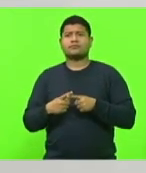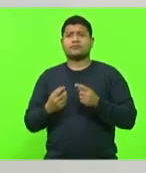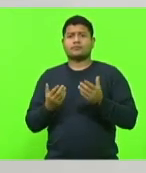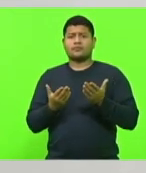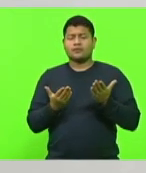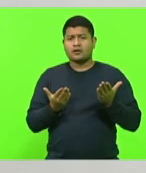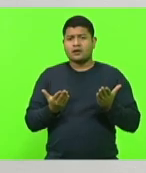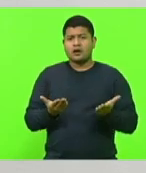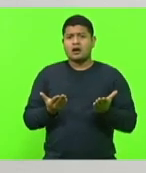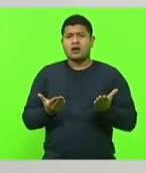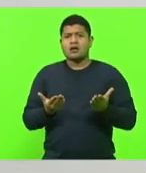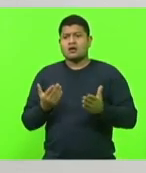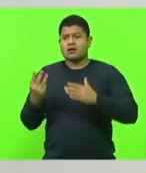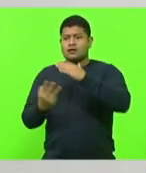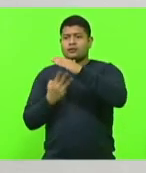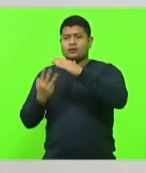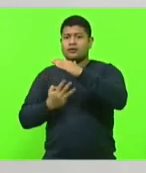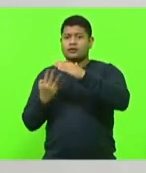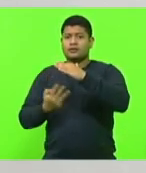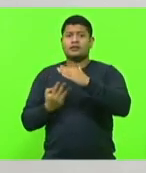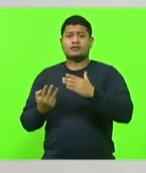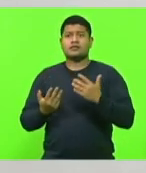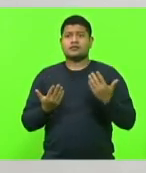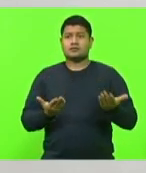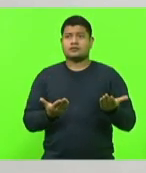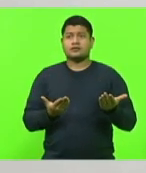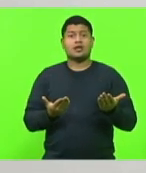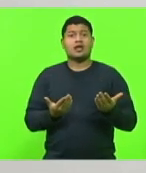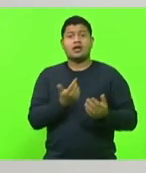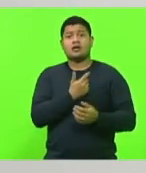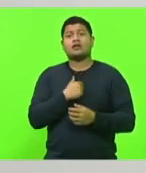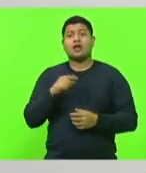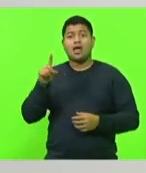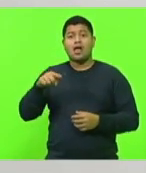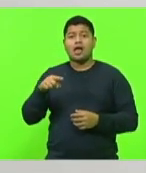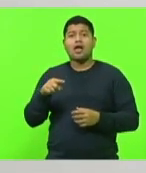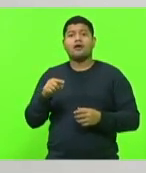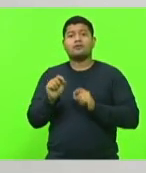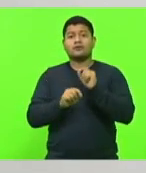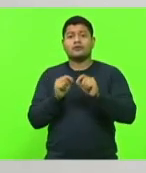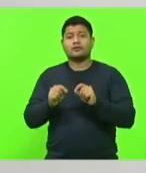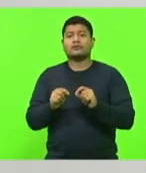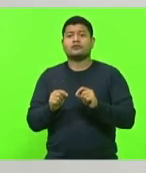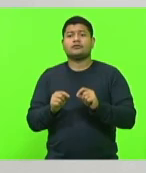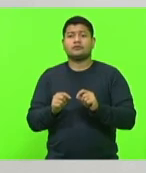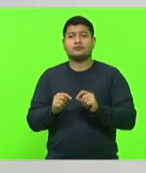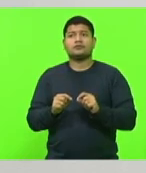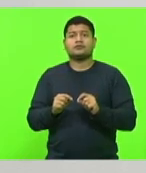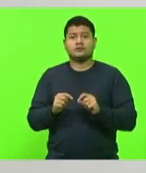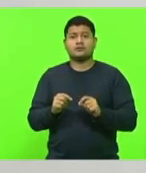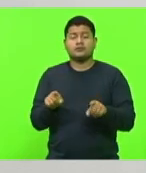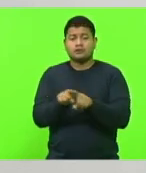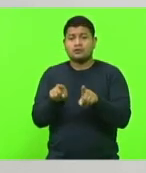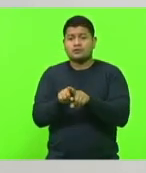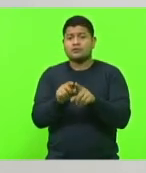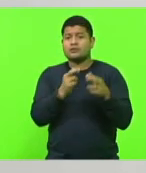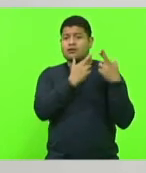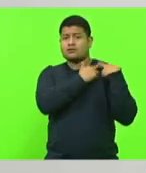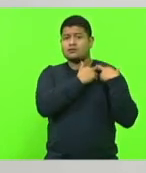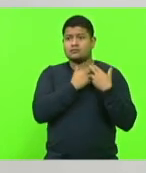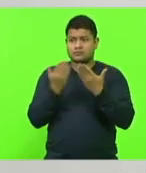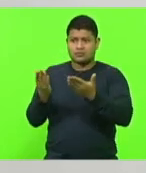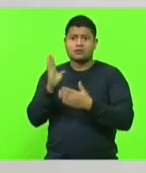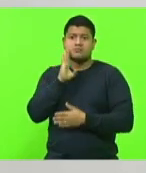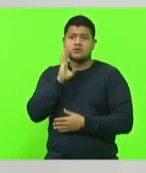terceirizado. Quando o Estado terceiriza, ele é corresponsável também. O deputado Berlanda é empresário, sabe. Quando o